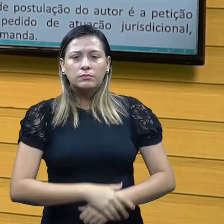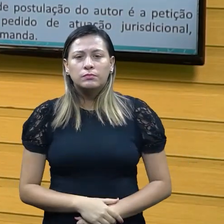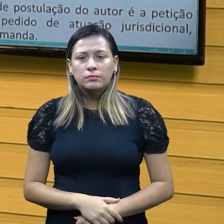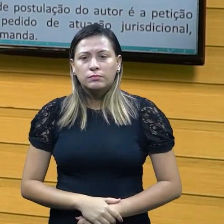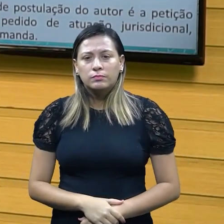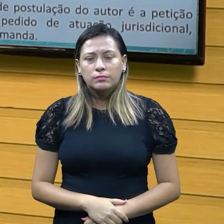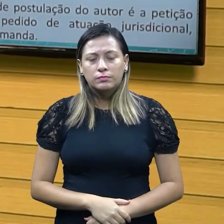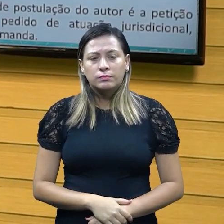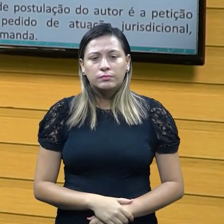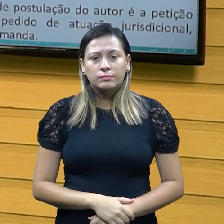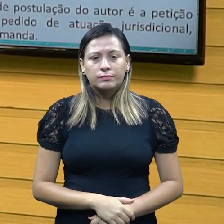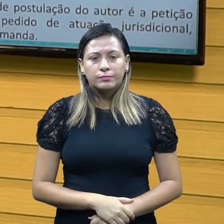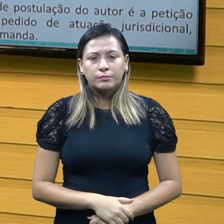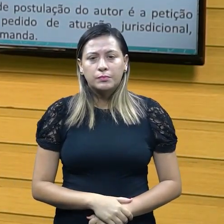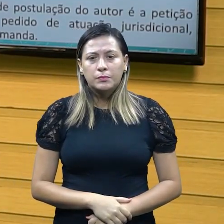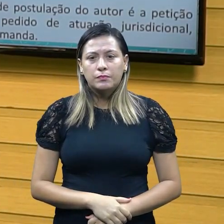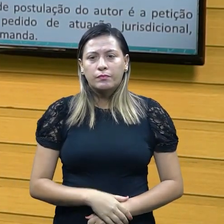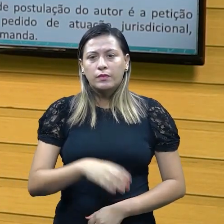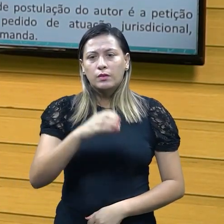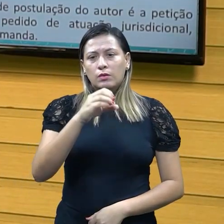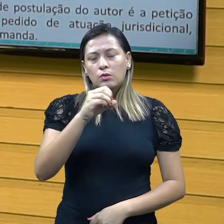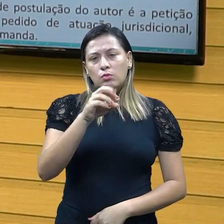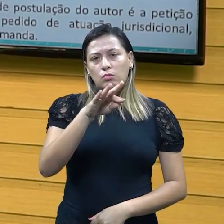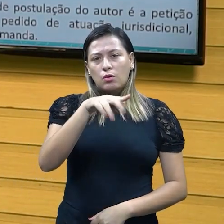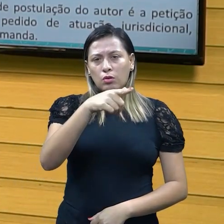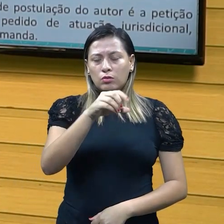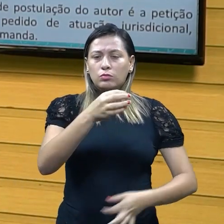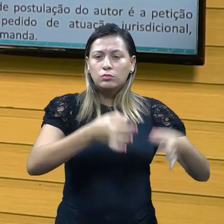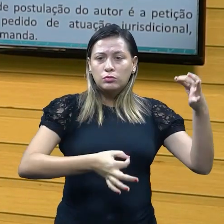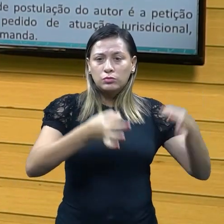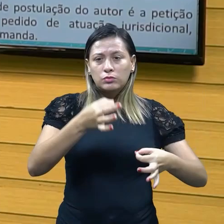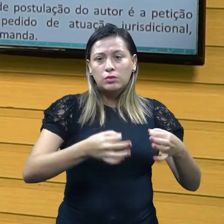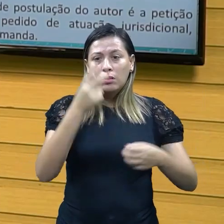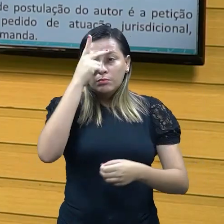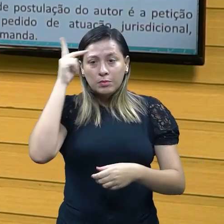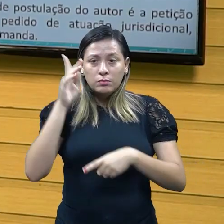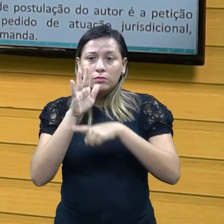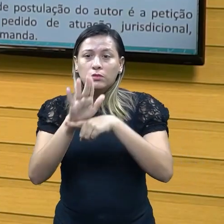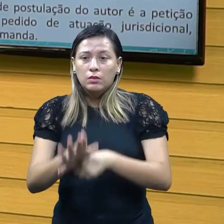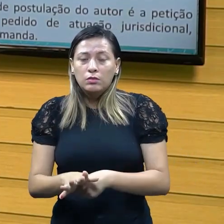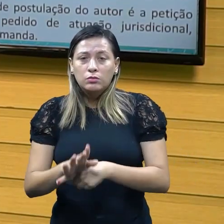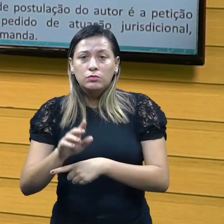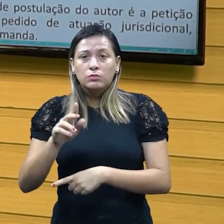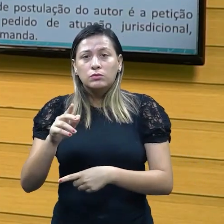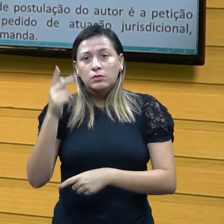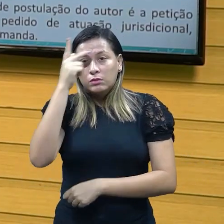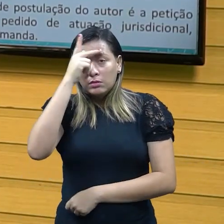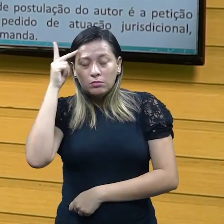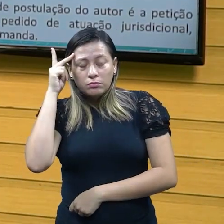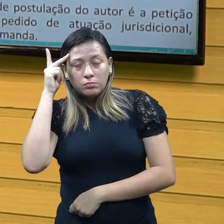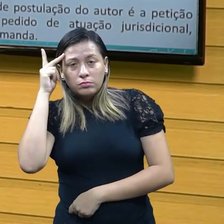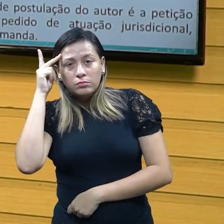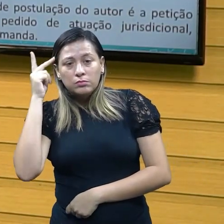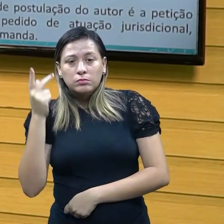que eu estou citando para vocês, o órgão judicial, seus auxiliares e as partes, eles têm as suas obrigações, né, e as suas características